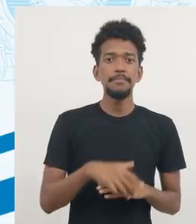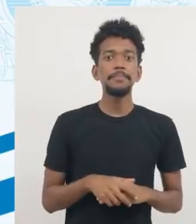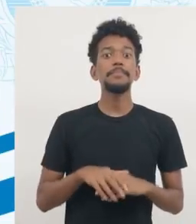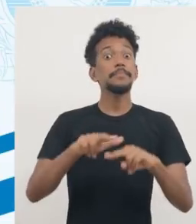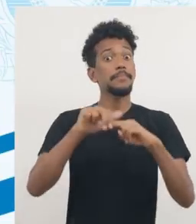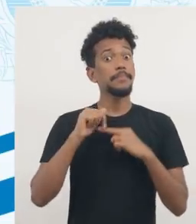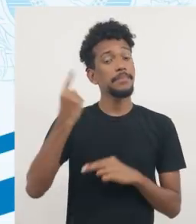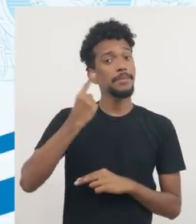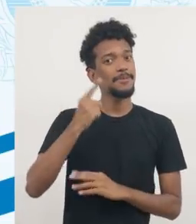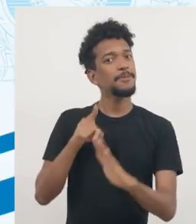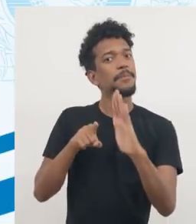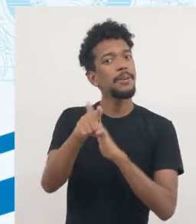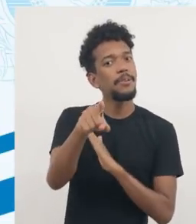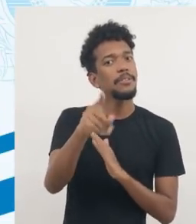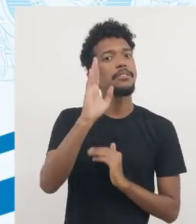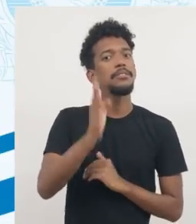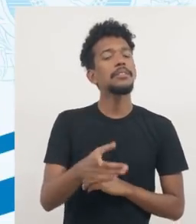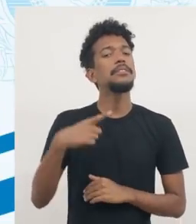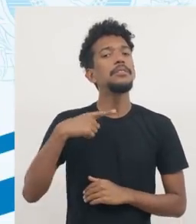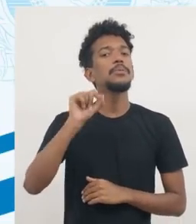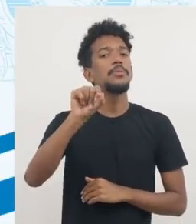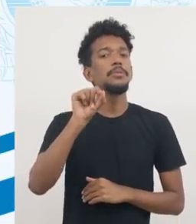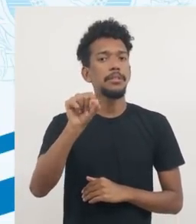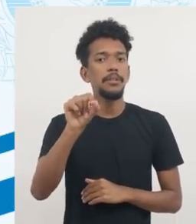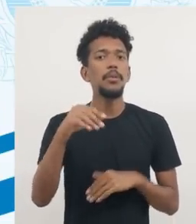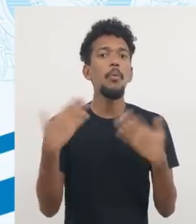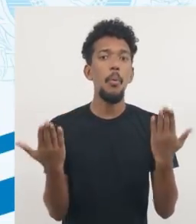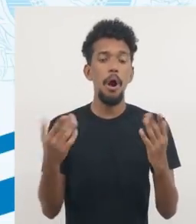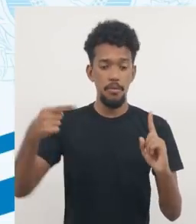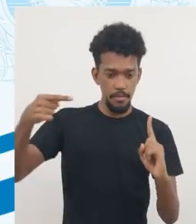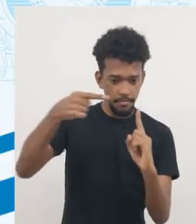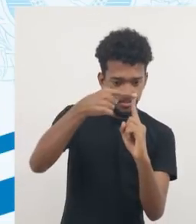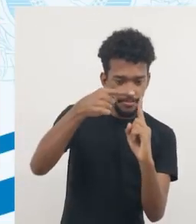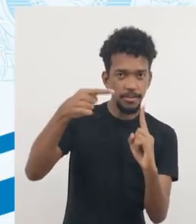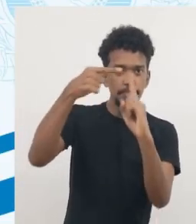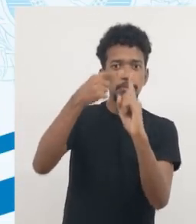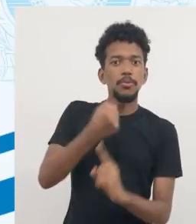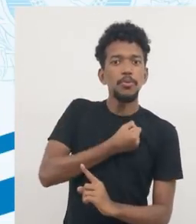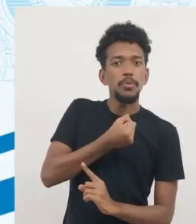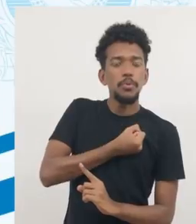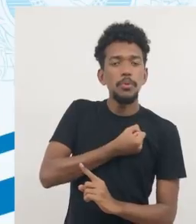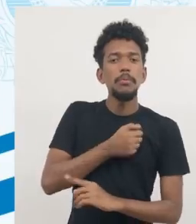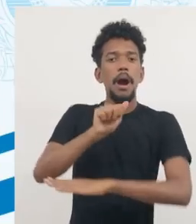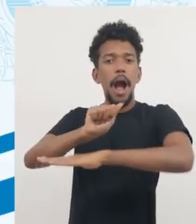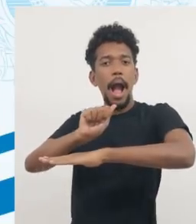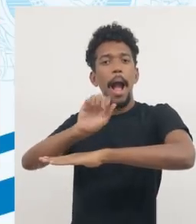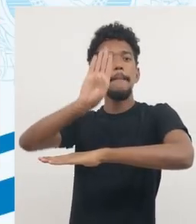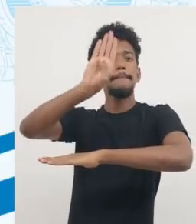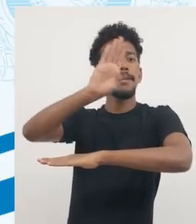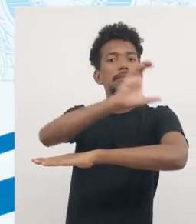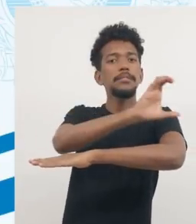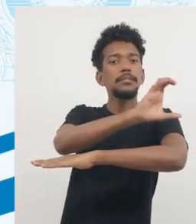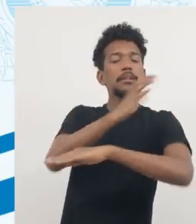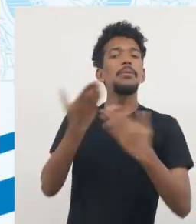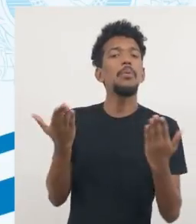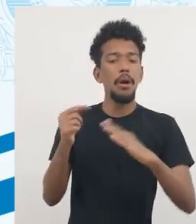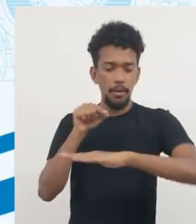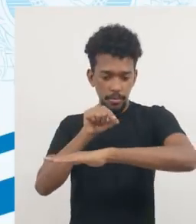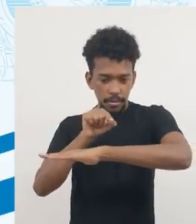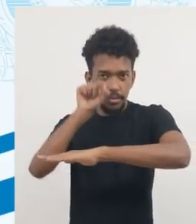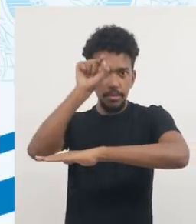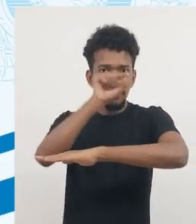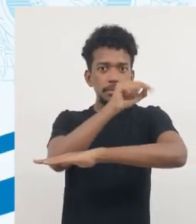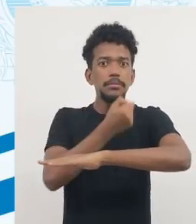primeira pergunta que Joana propôs à turma foi: quais são as coordenadas dos pontos A, B e